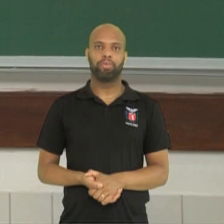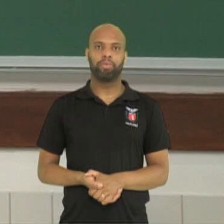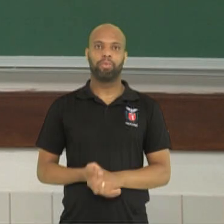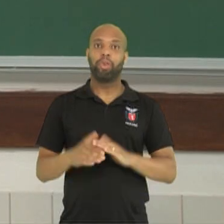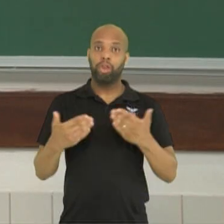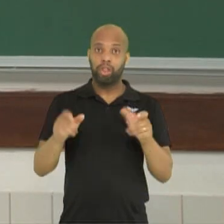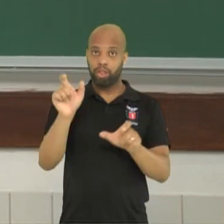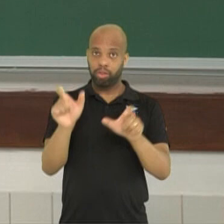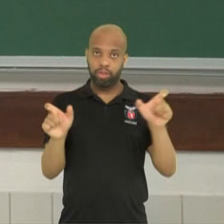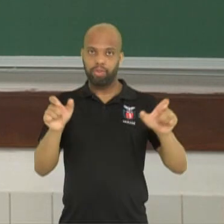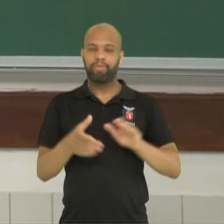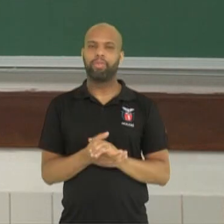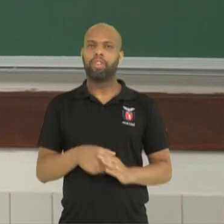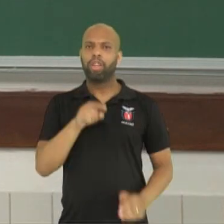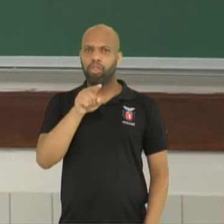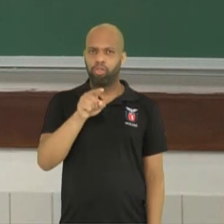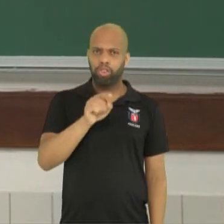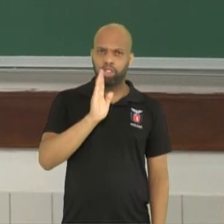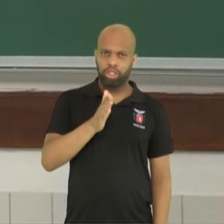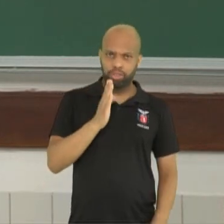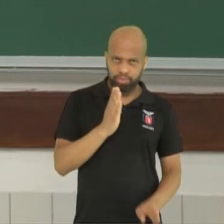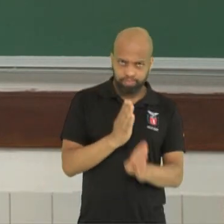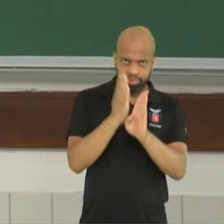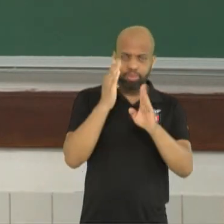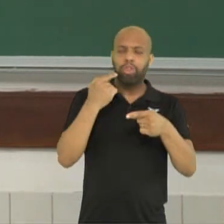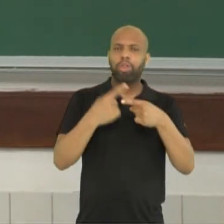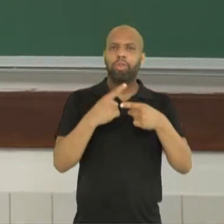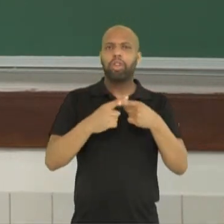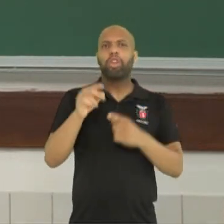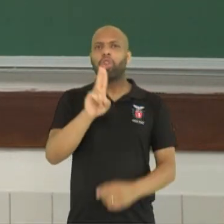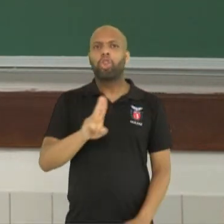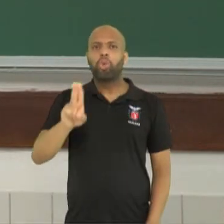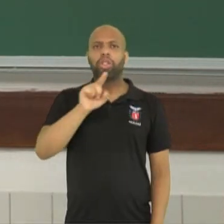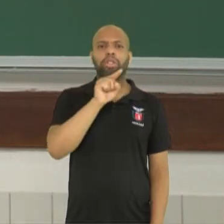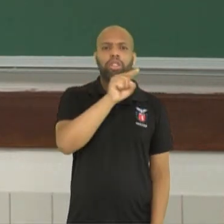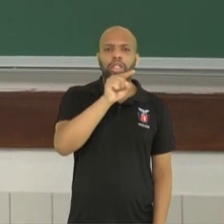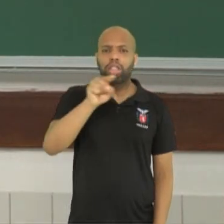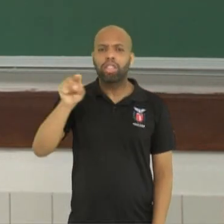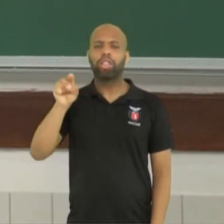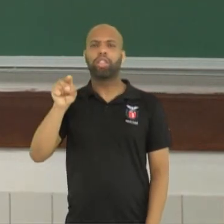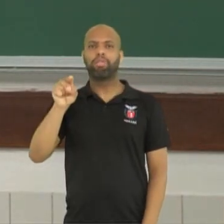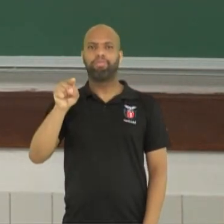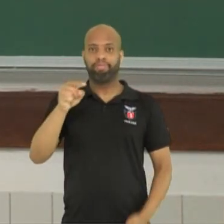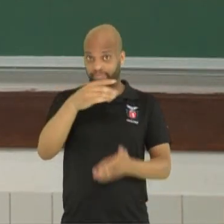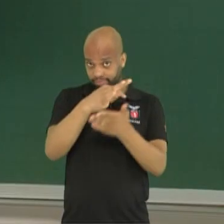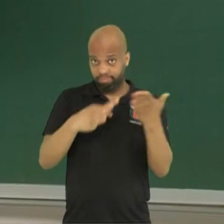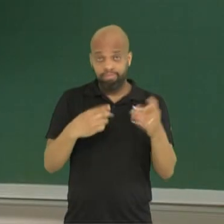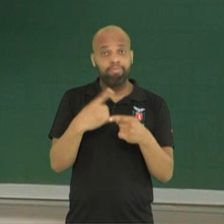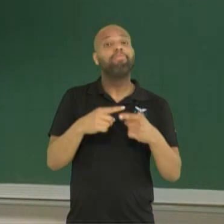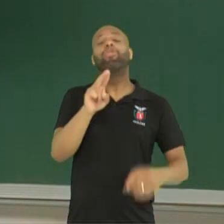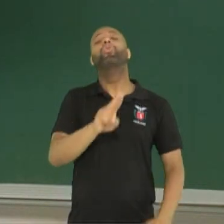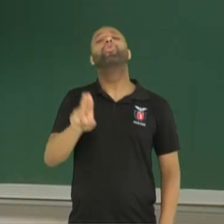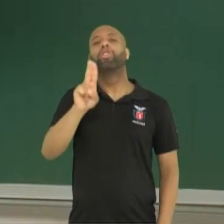E aí, pessoal, vocês descobriram por que que usamos as reticências nesse trecho? Vamos ver aqui